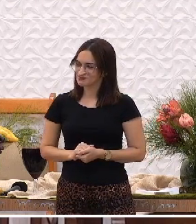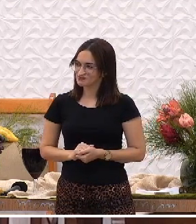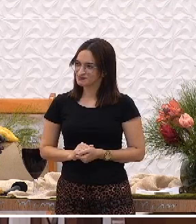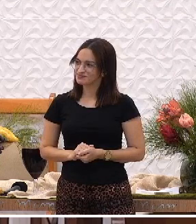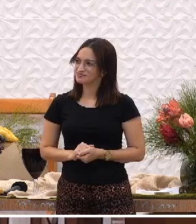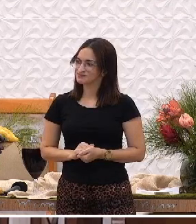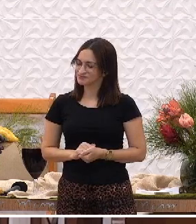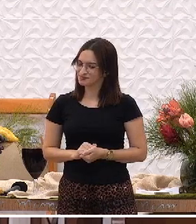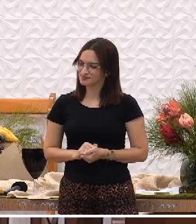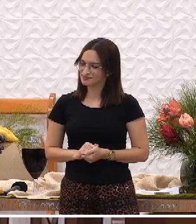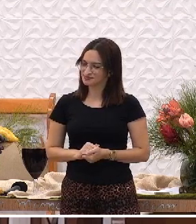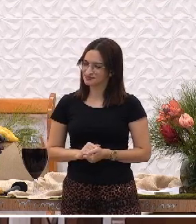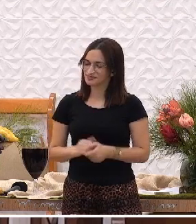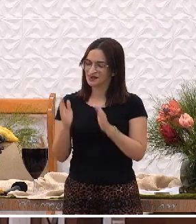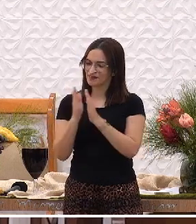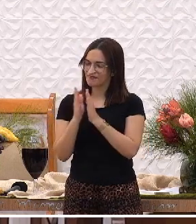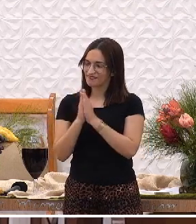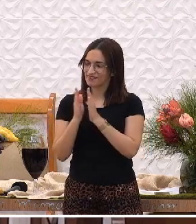avisos.